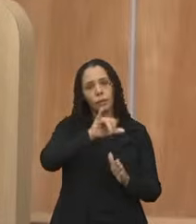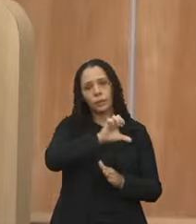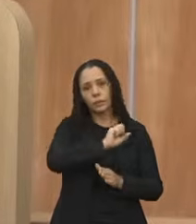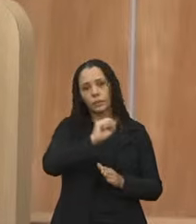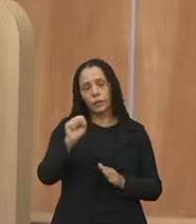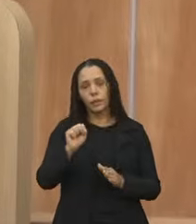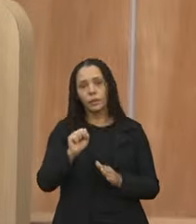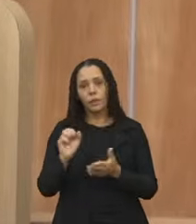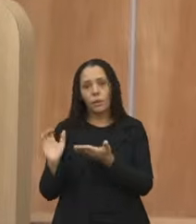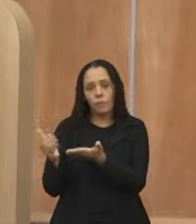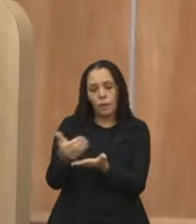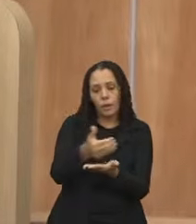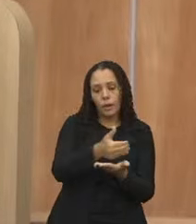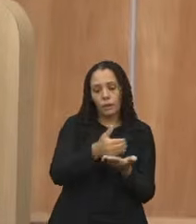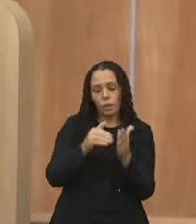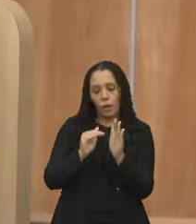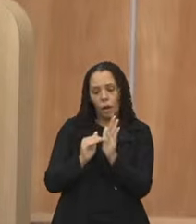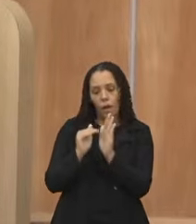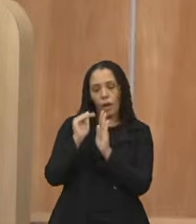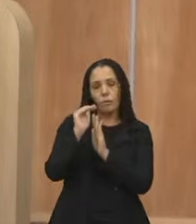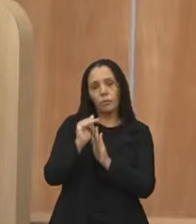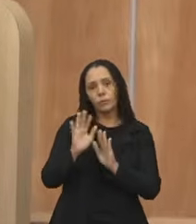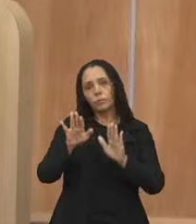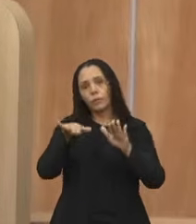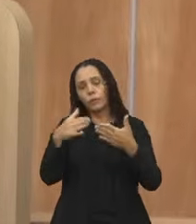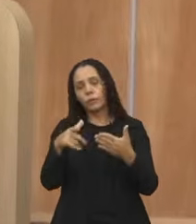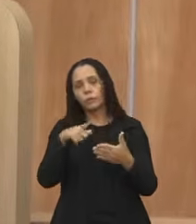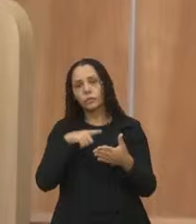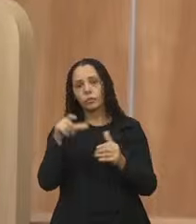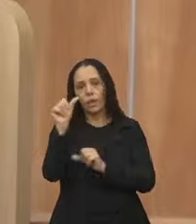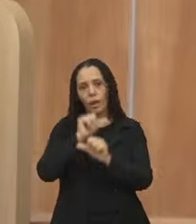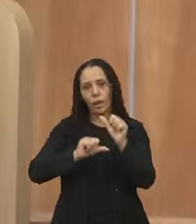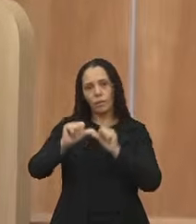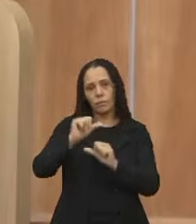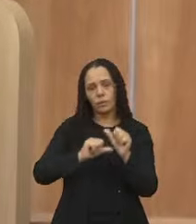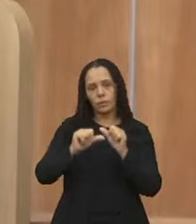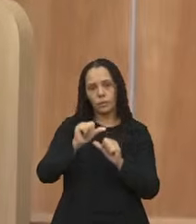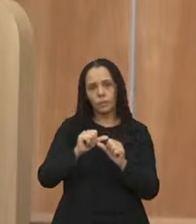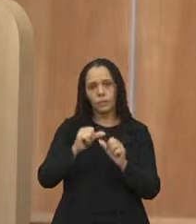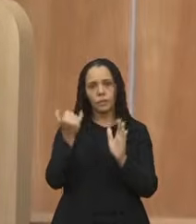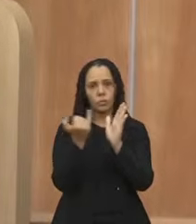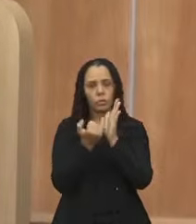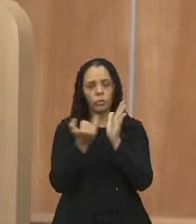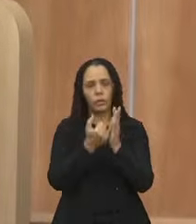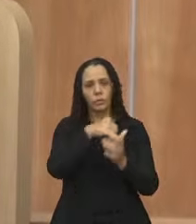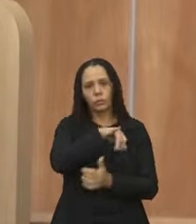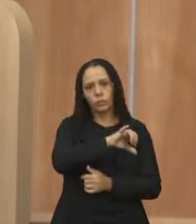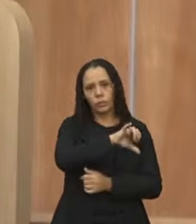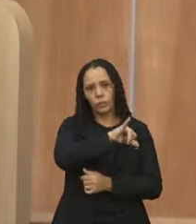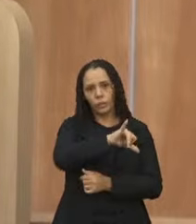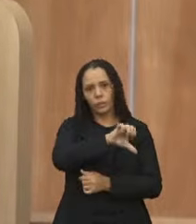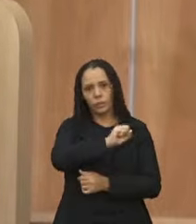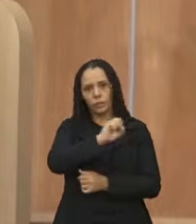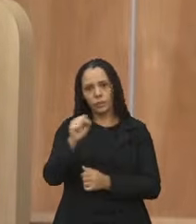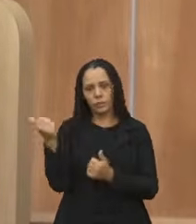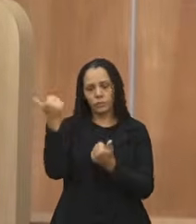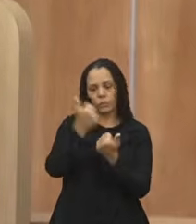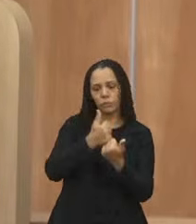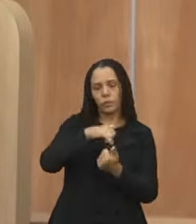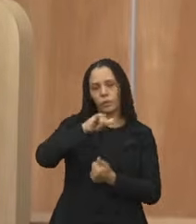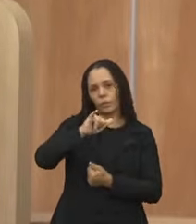de arrecadação da Prefeitura, para quando houver a transição do ISS, que é o imposto que existe hoje, para o IBS, que é o imposto que vai